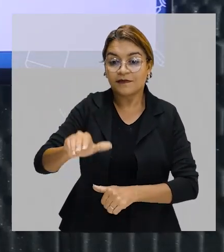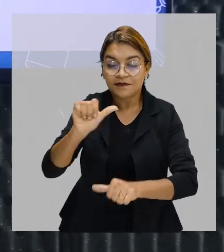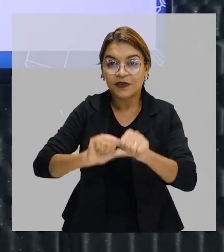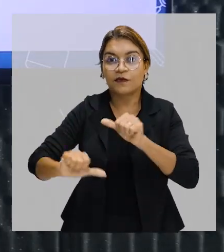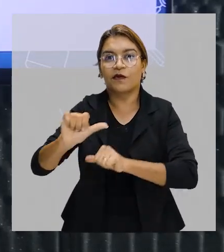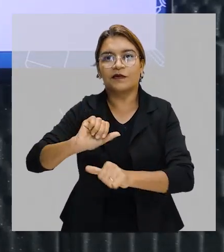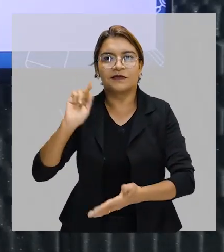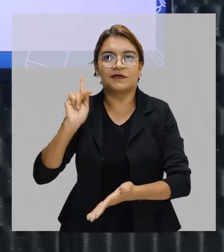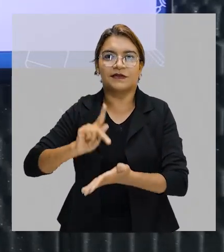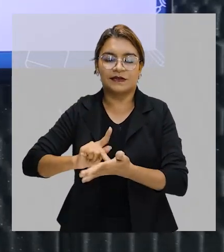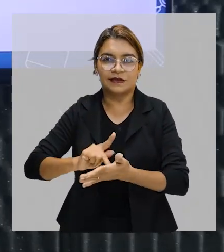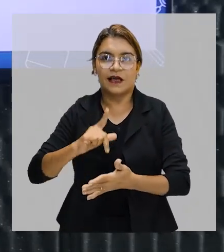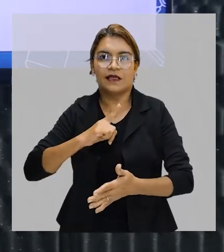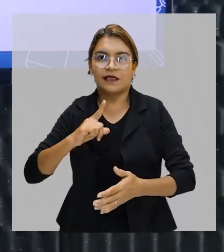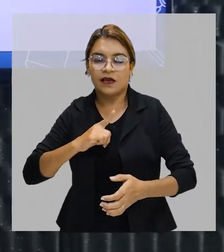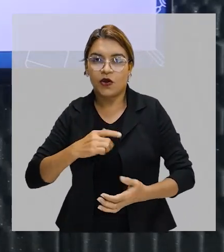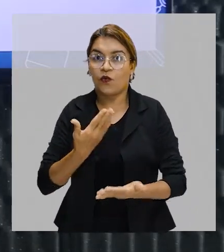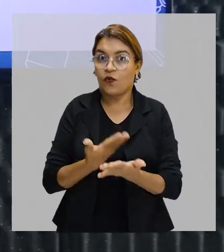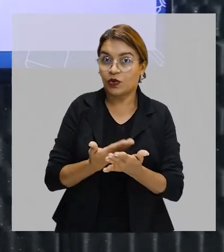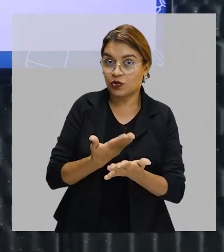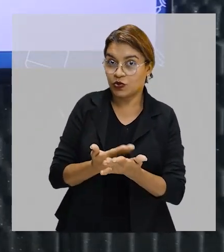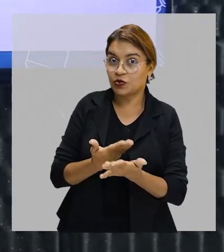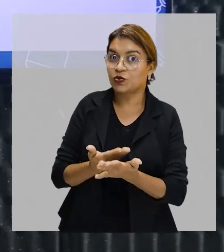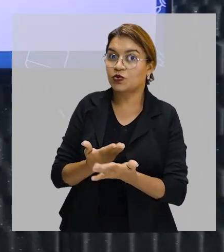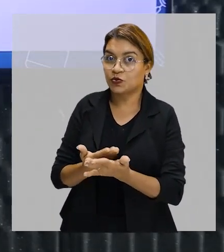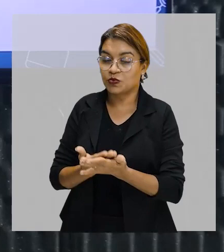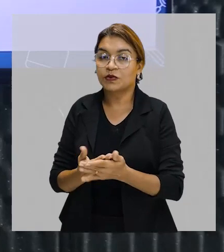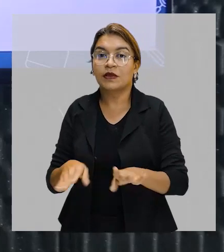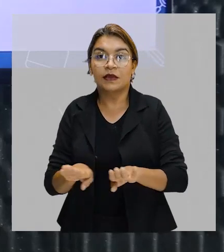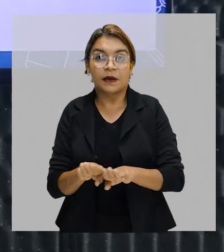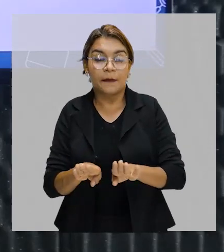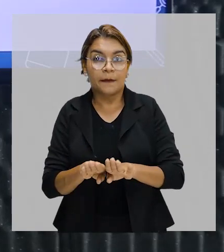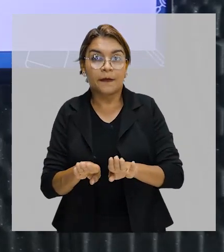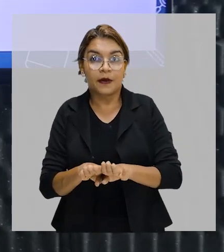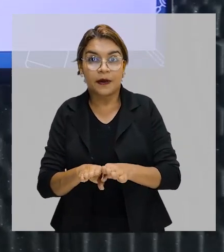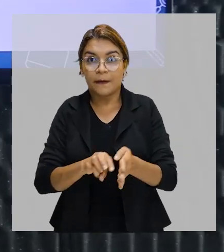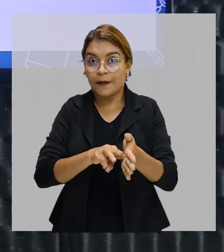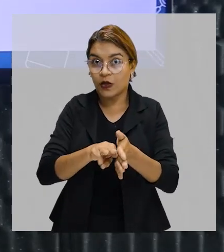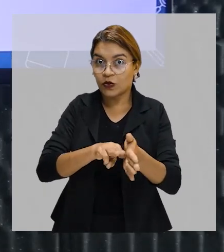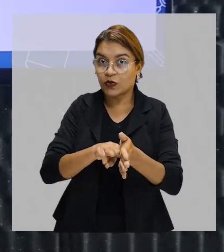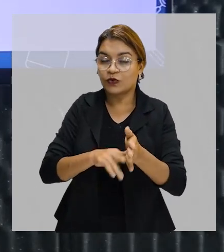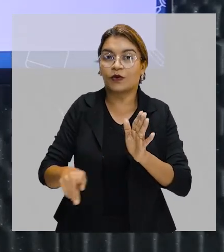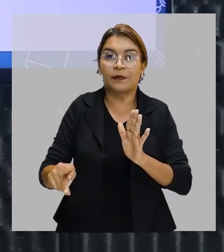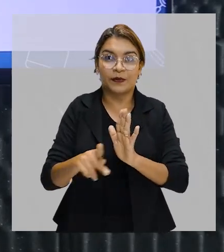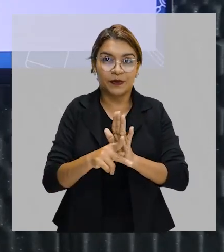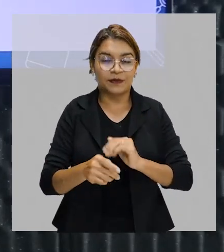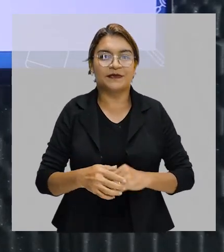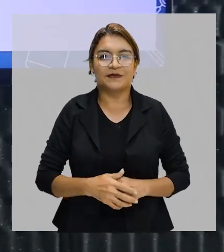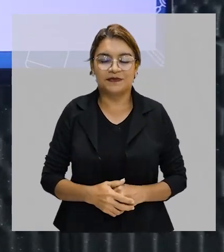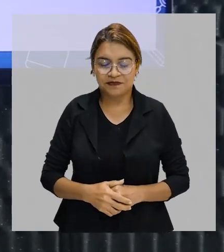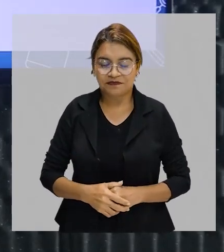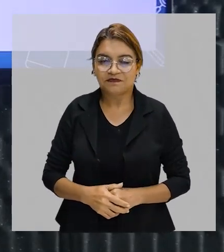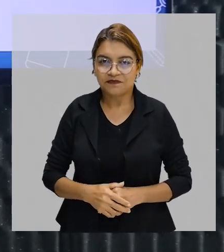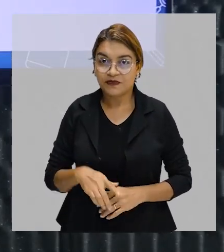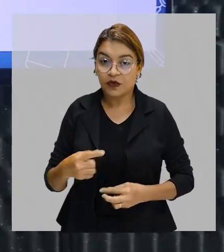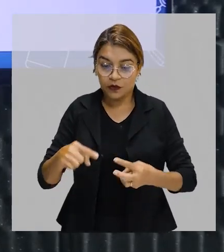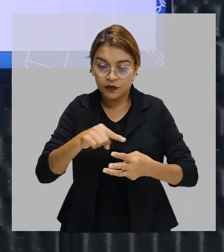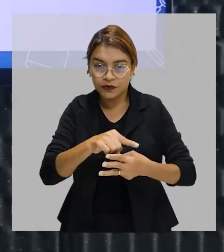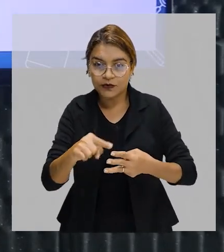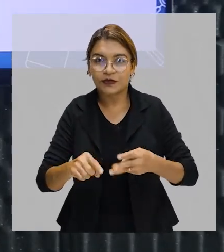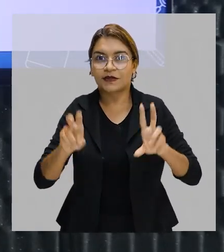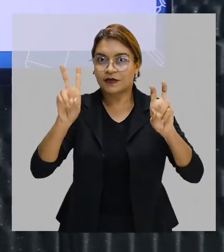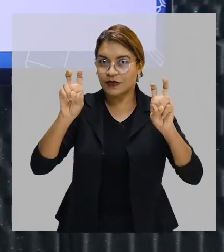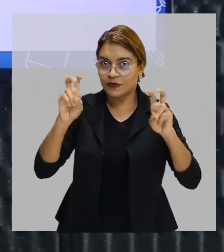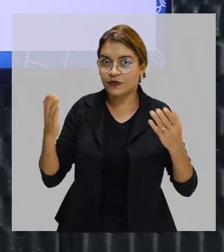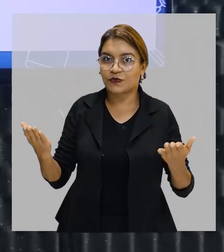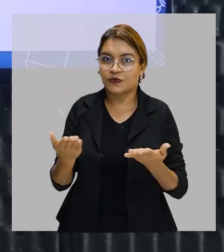científica, com objeto de estudo delimitado e também com uma metodologia própria, ok? Então são esses 3 tópicos. Como